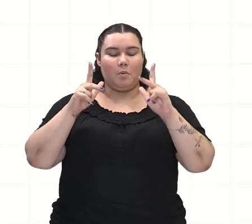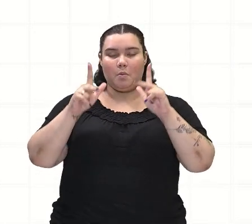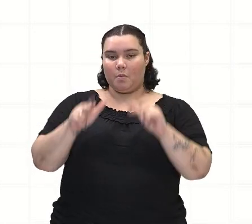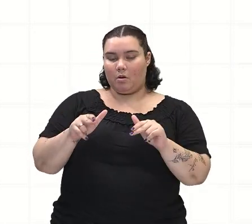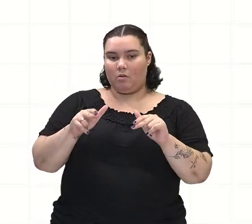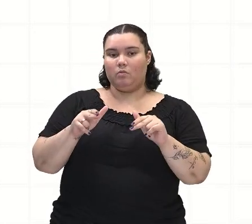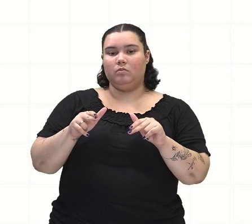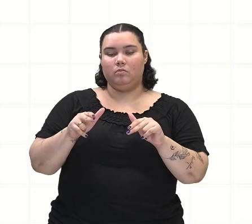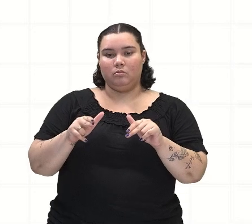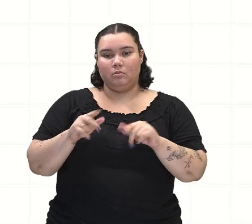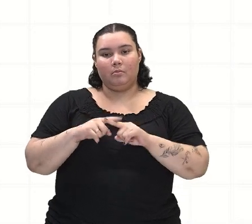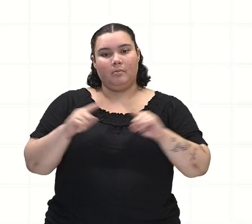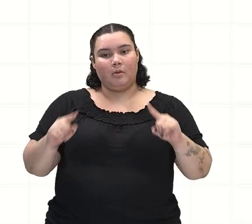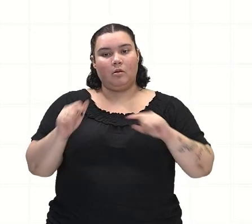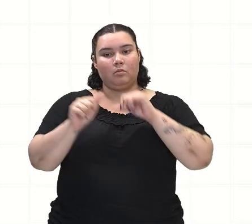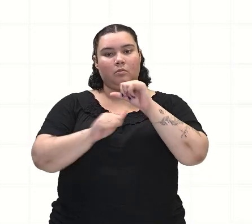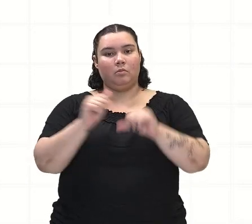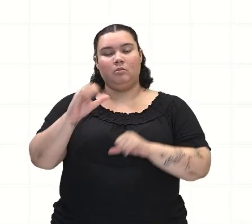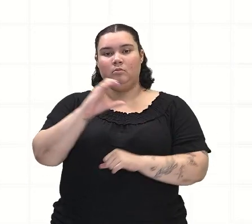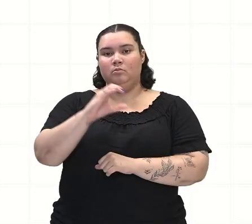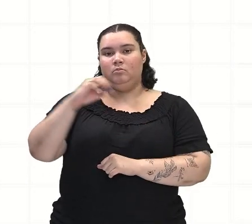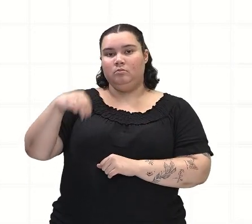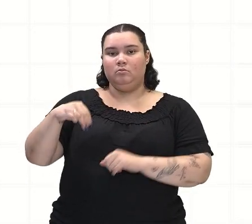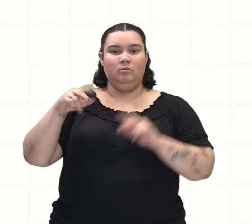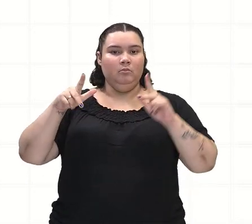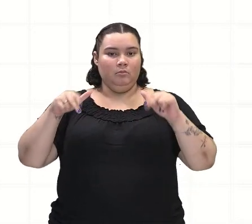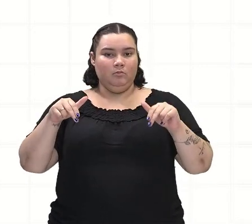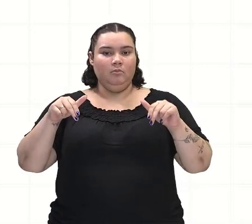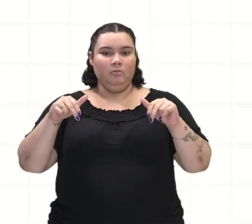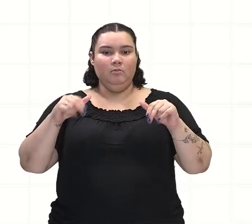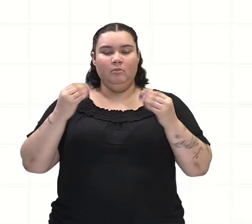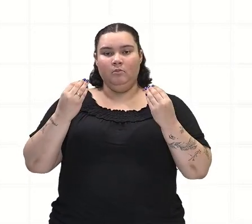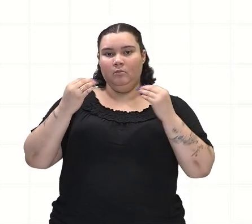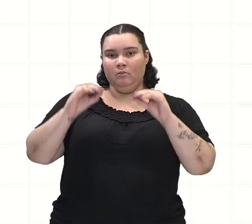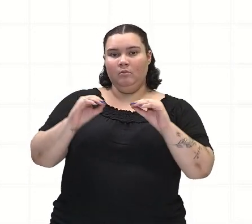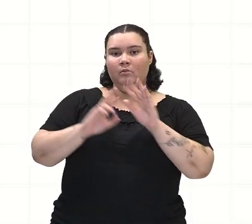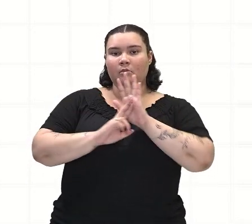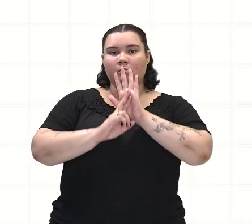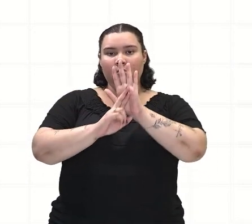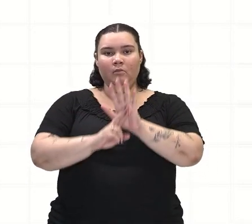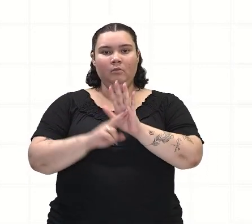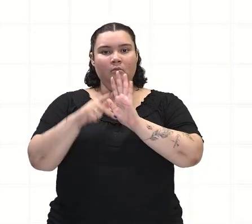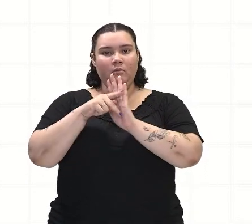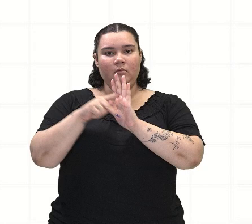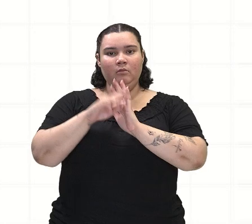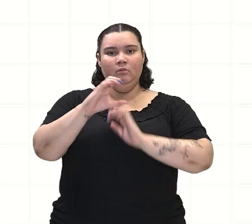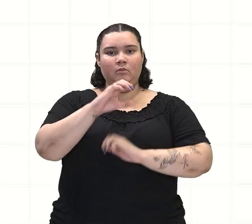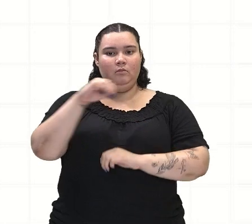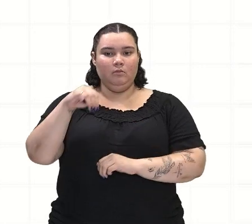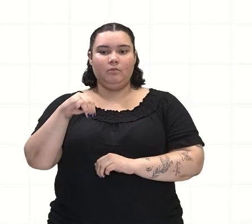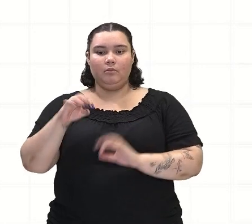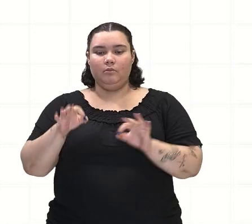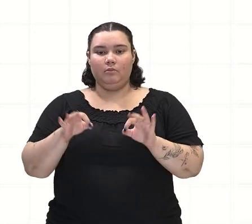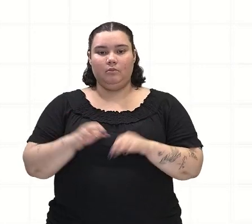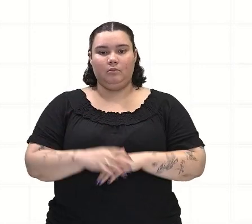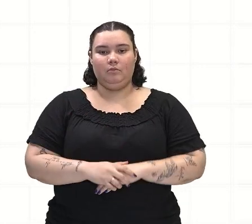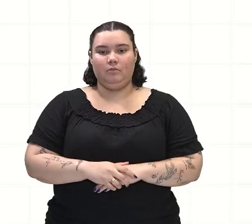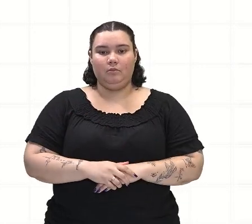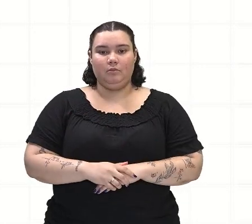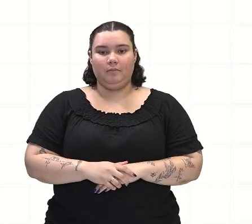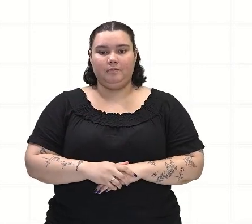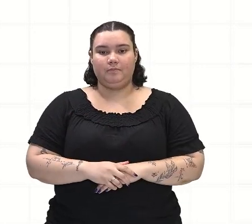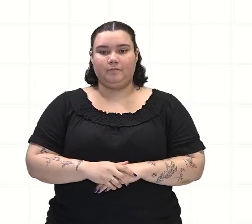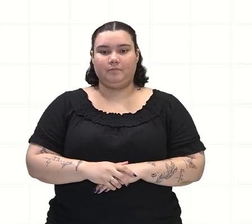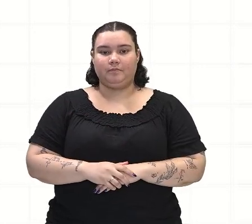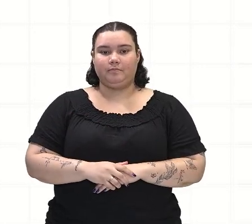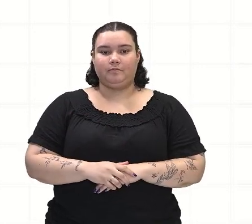medida, só que agora está representada na unidade de medida em centímetros, certo? Então,